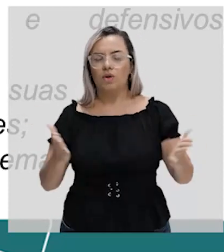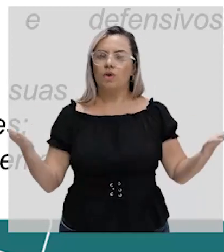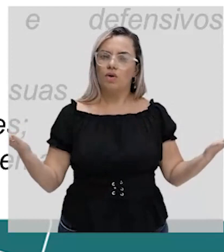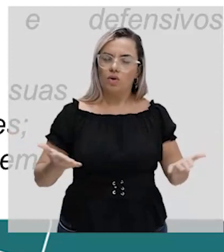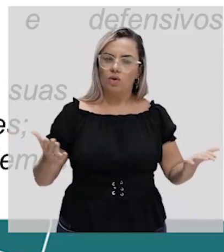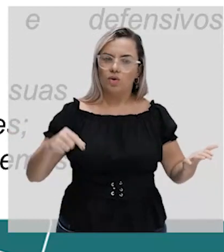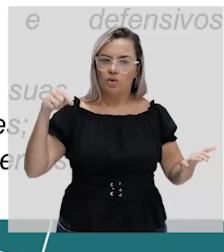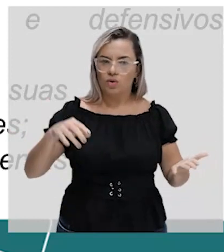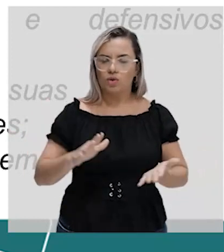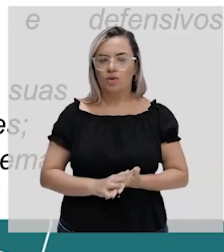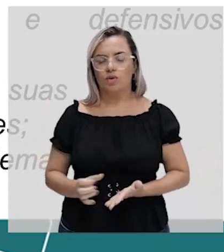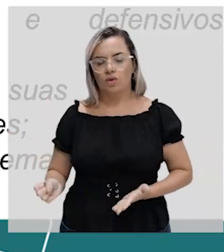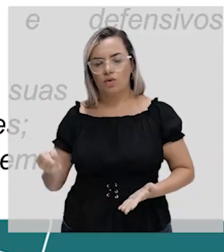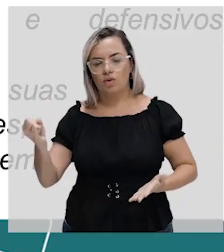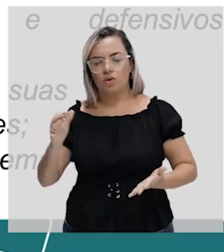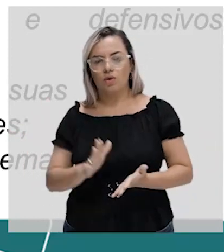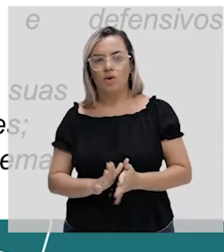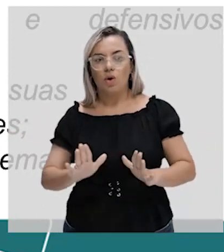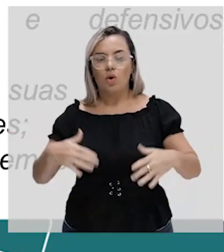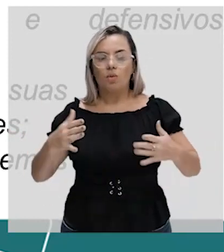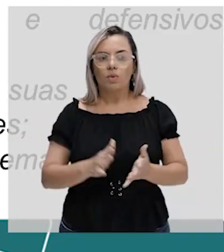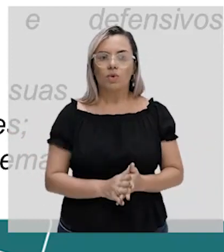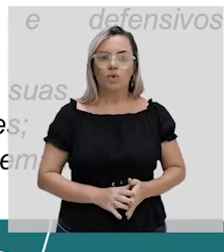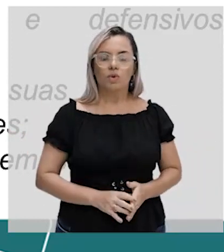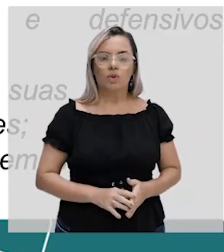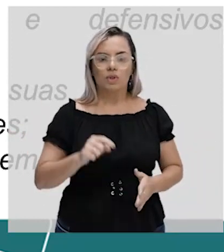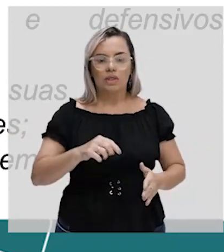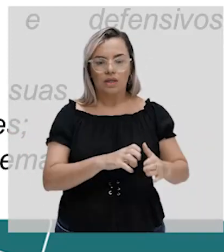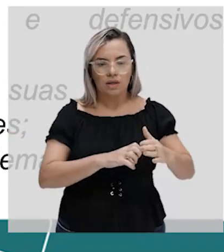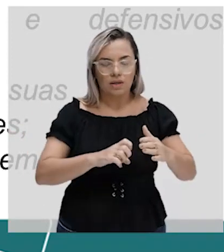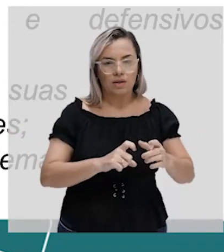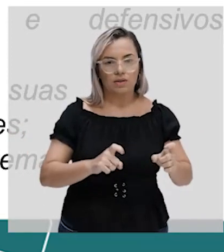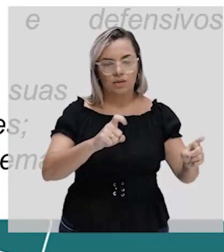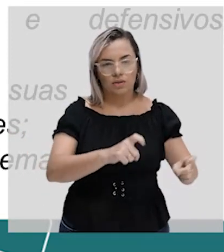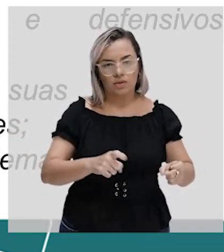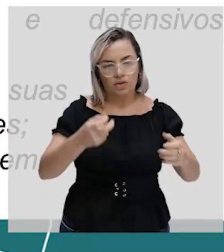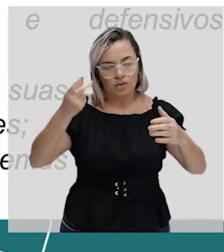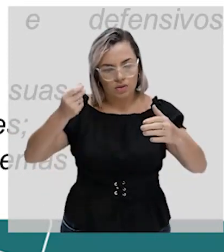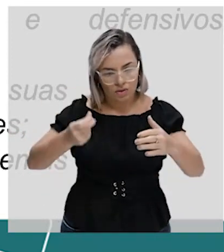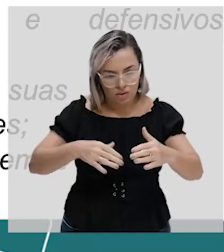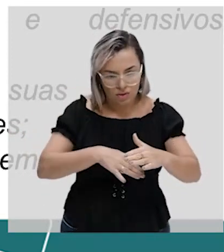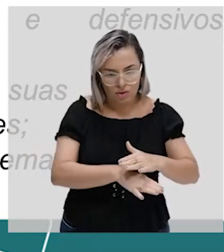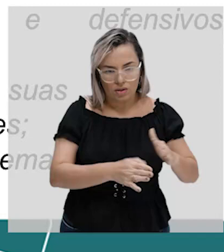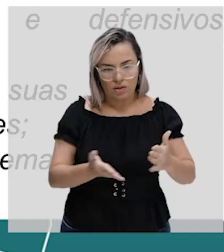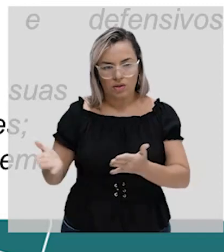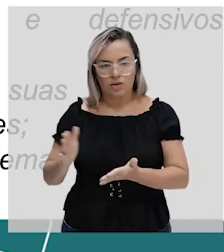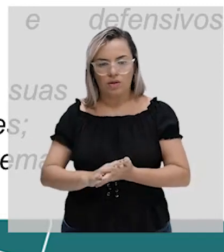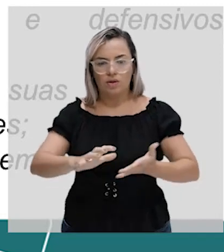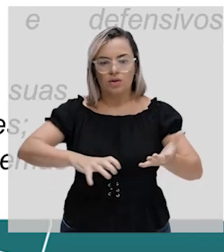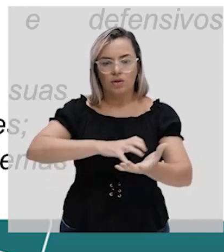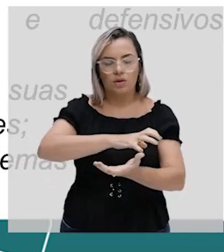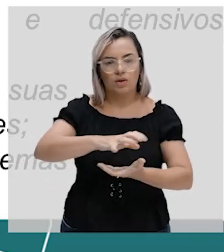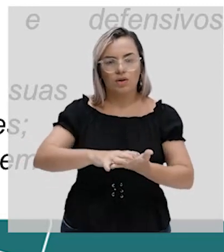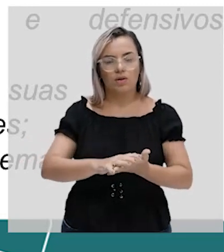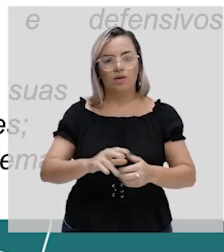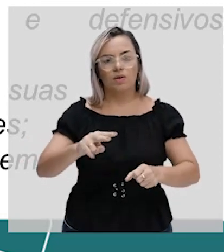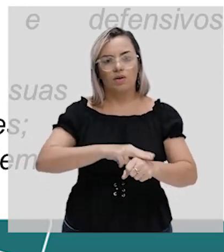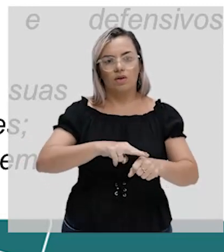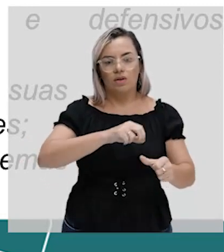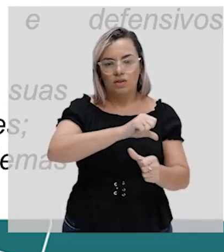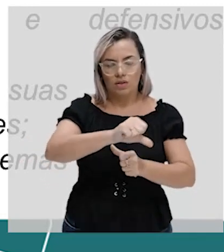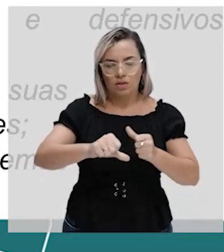muito marcantes quando a gente fala, por exemplo, do agronegócio. A primeira delas é a Revolução Verde, que vai possibilitar, galera, um